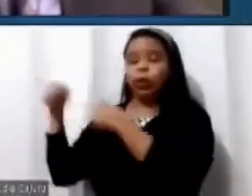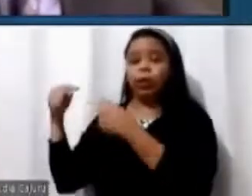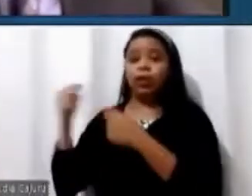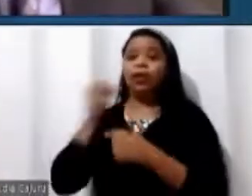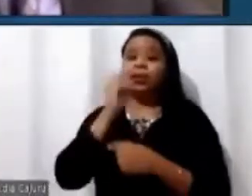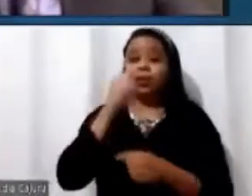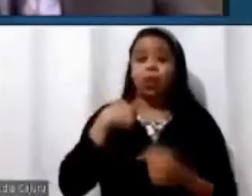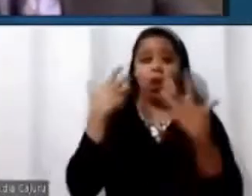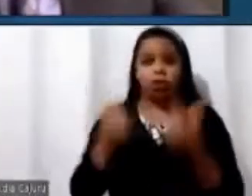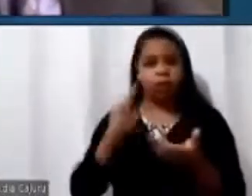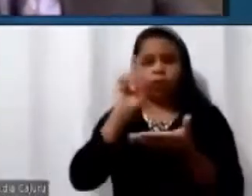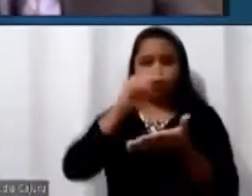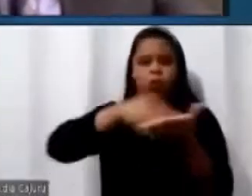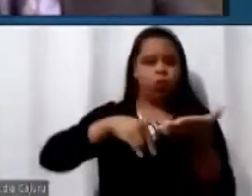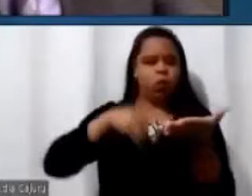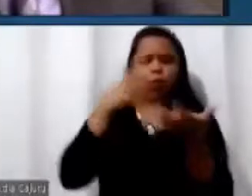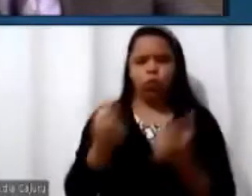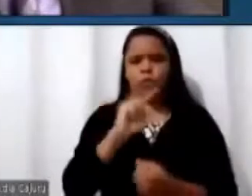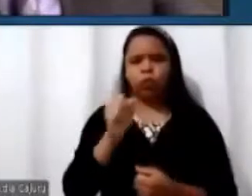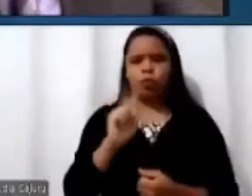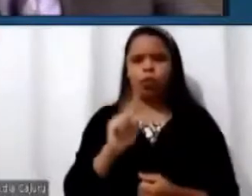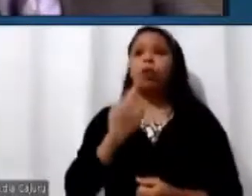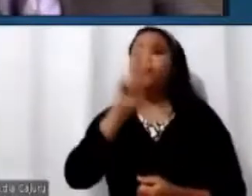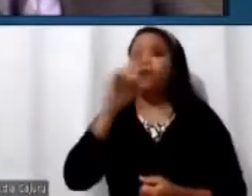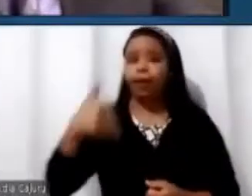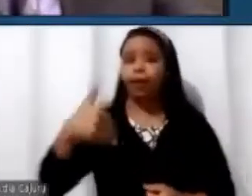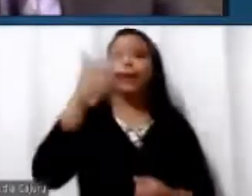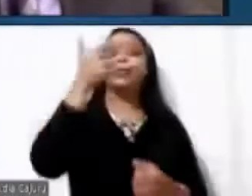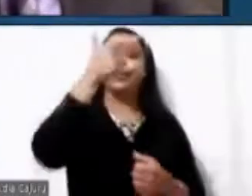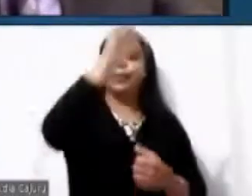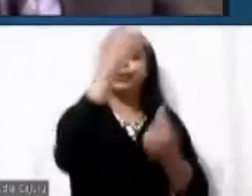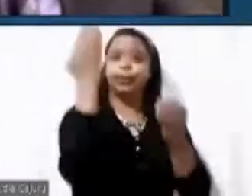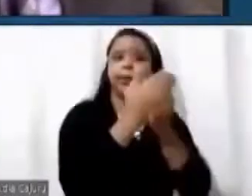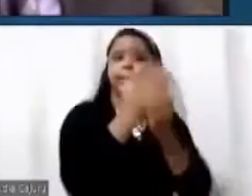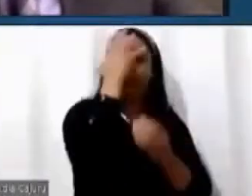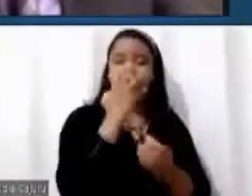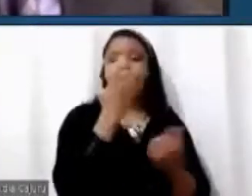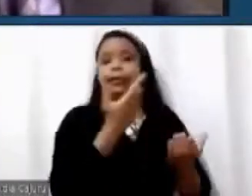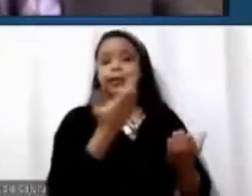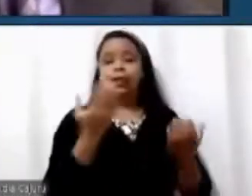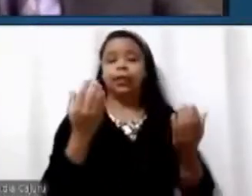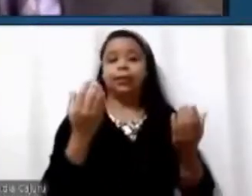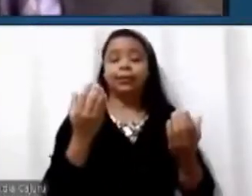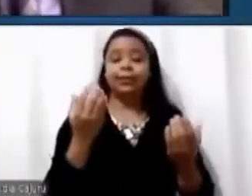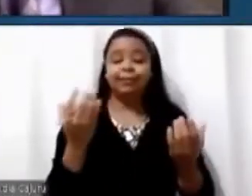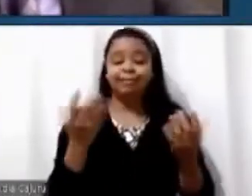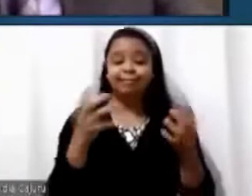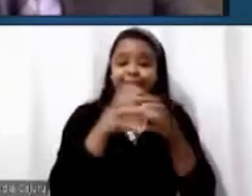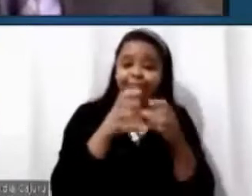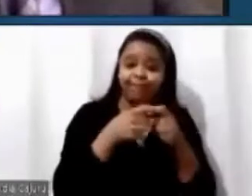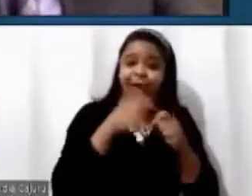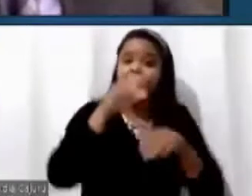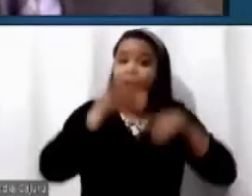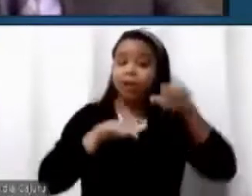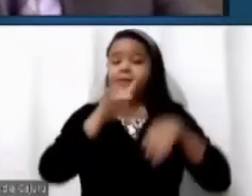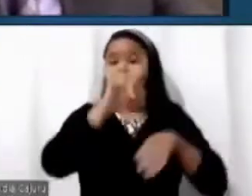do médico. E isso muito por conta do problema de não se estabelecer ou de não